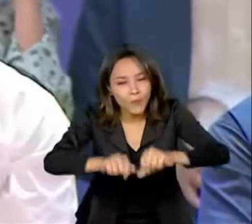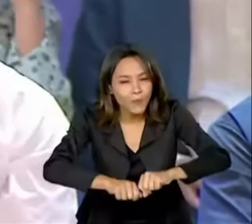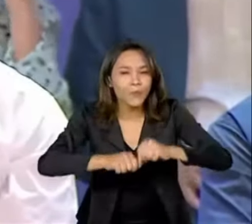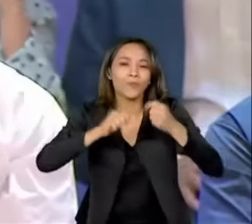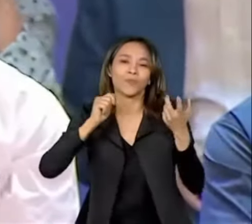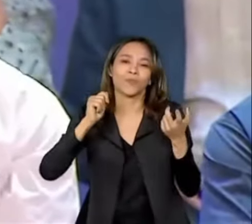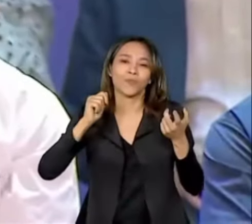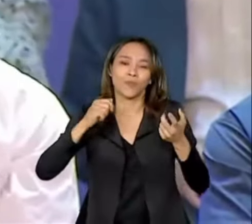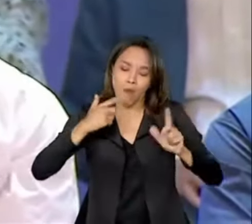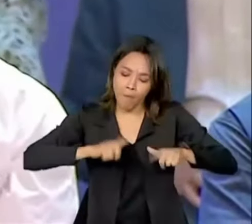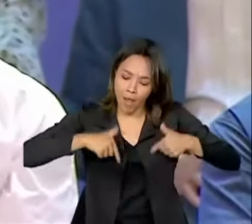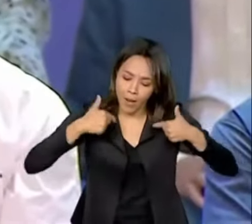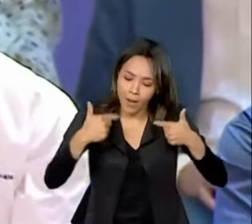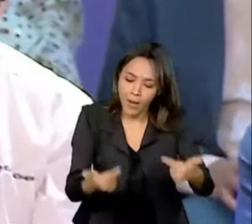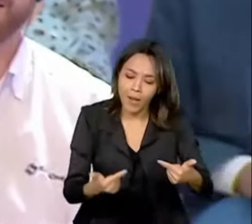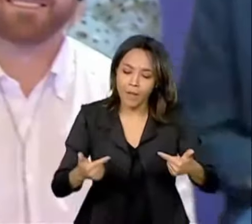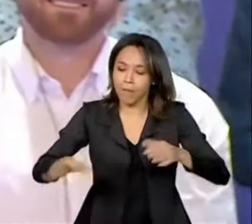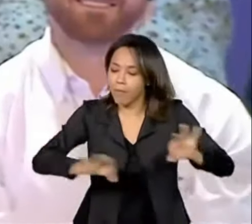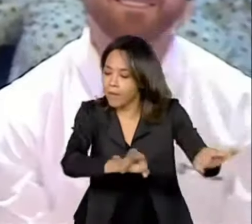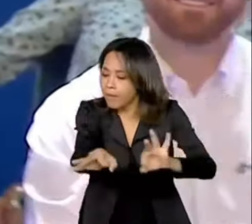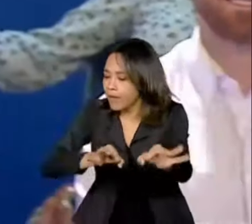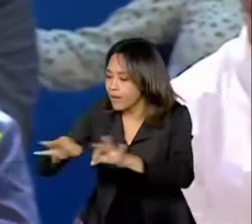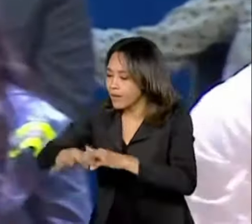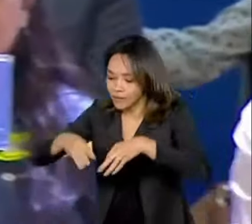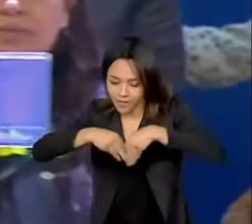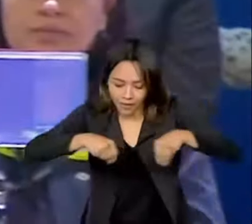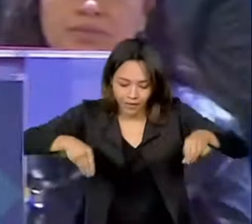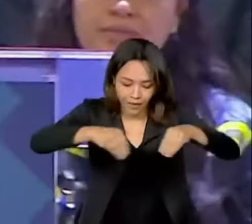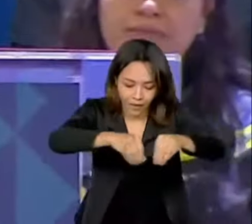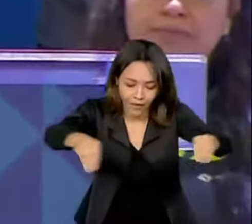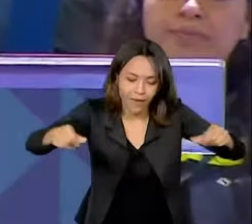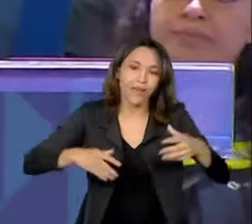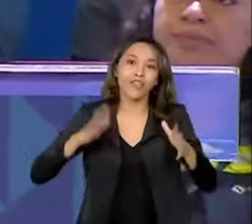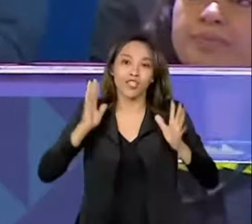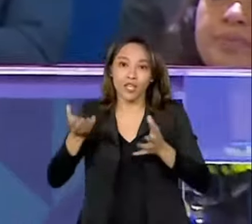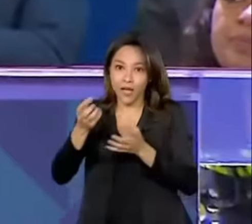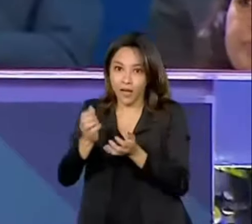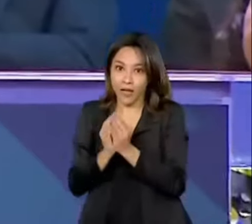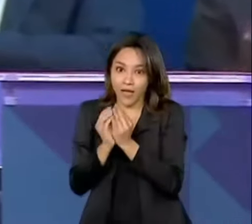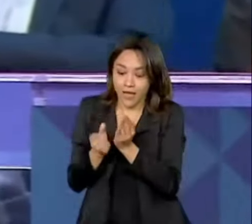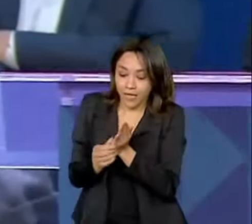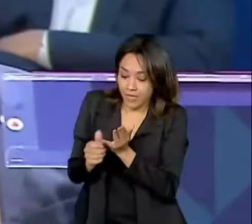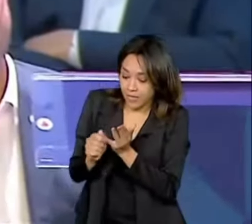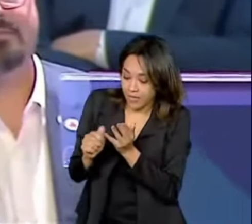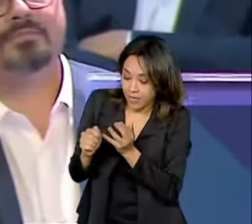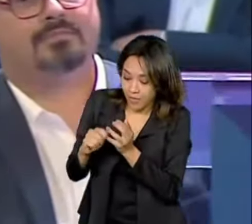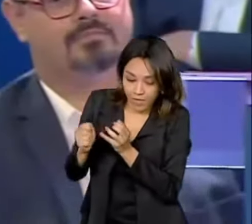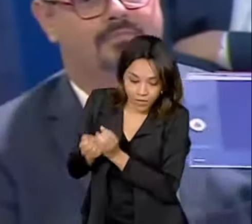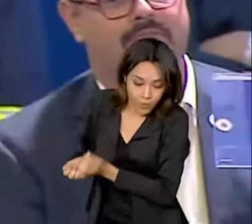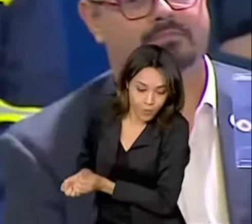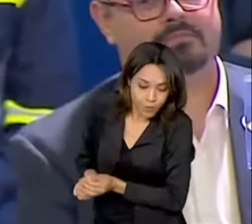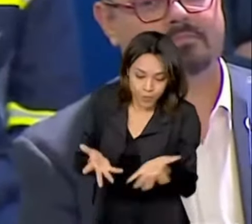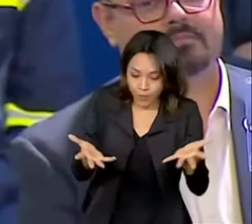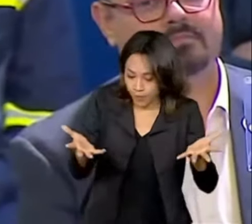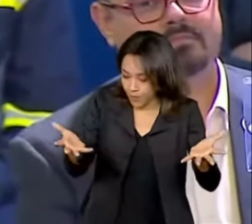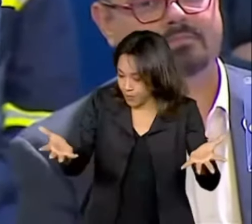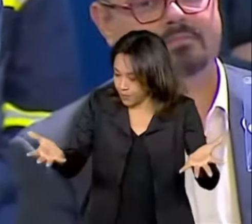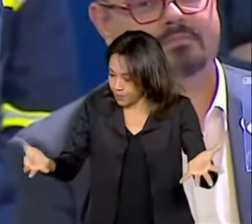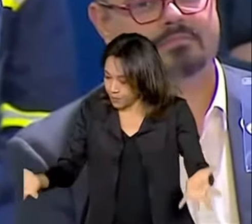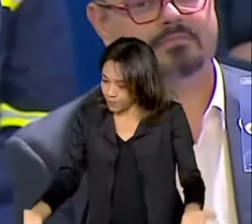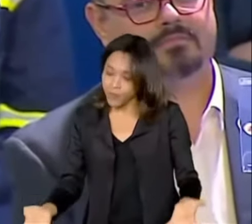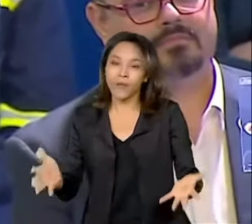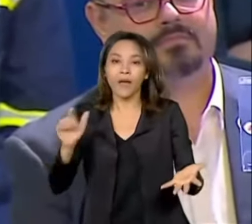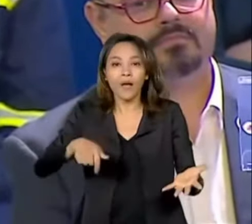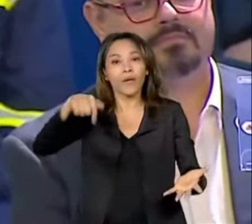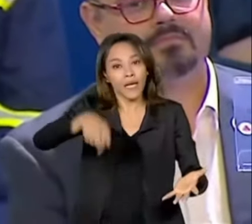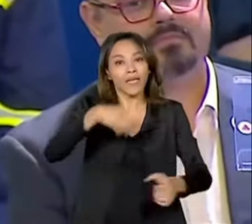plantar, já adubamos a terra, já jogamos a semente, já cobrimos a terra. Este ano é ano da